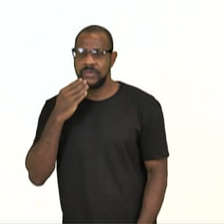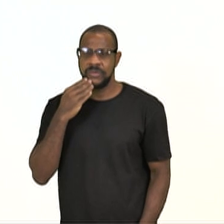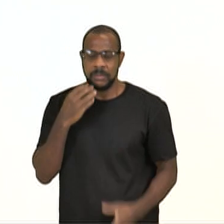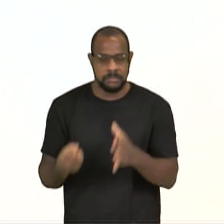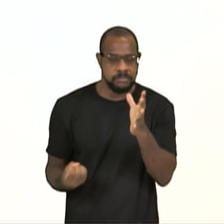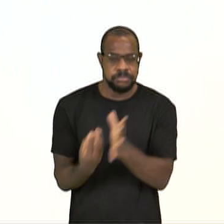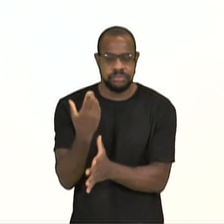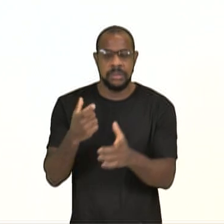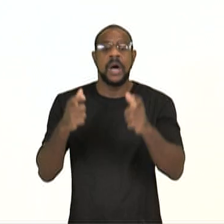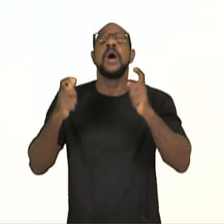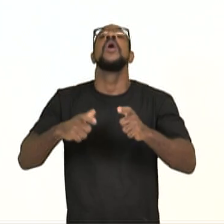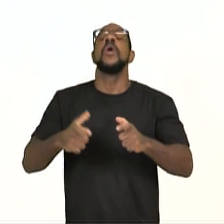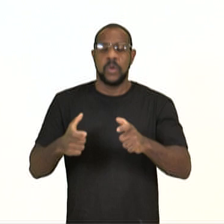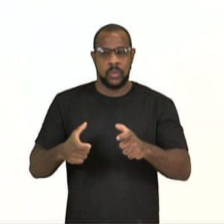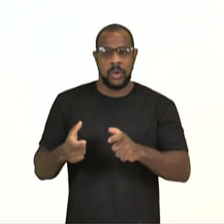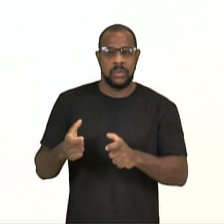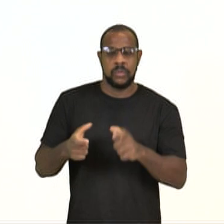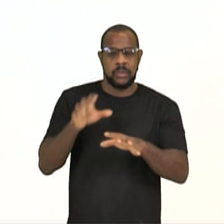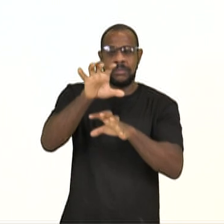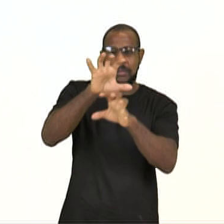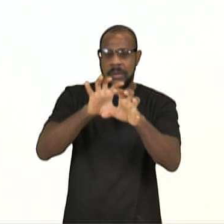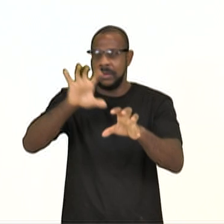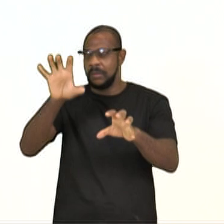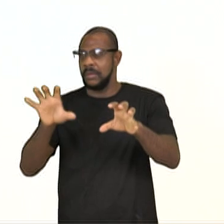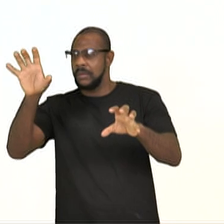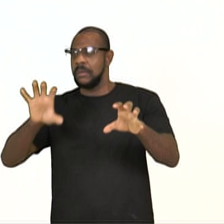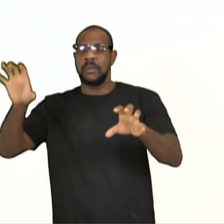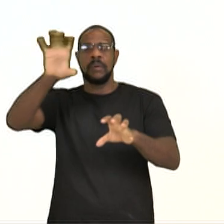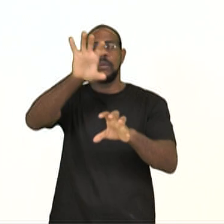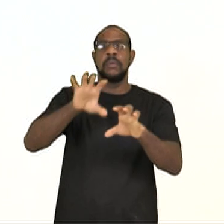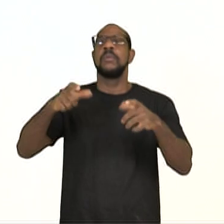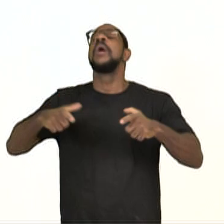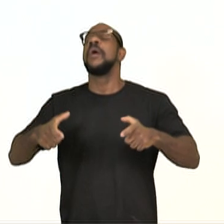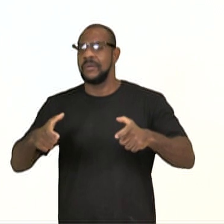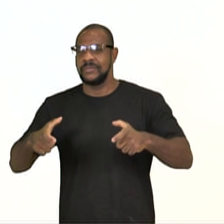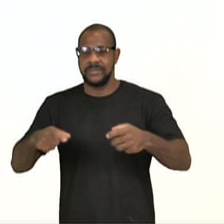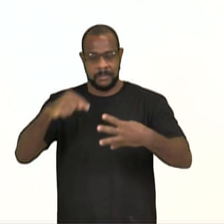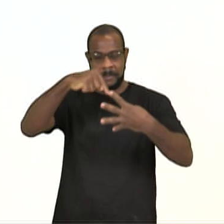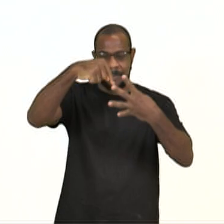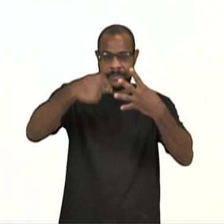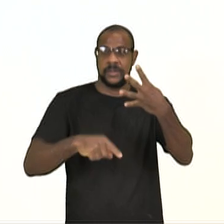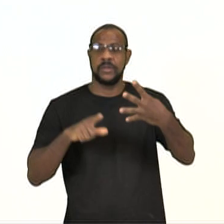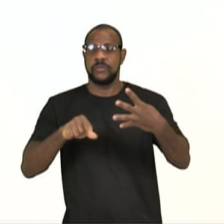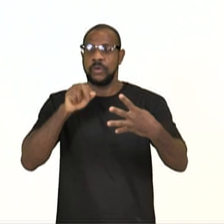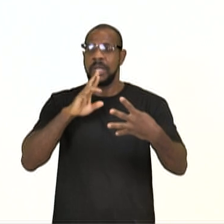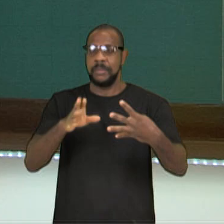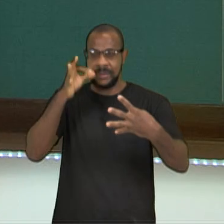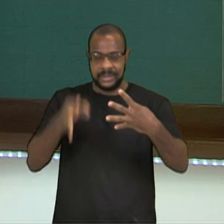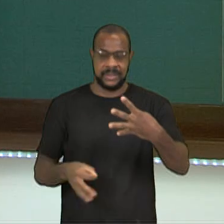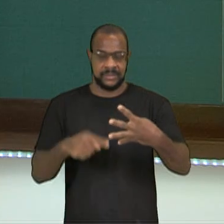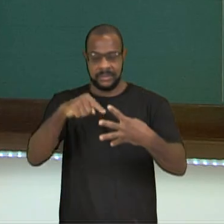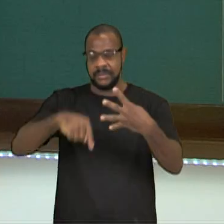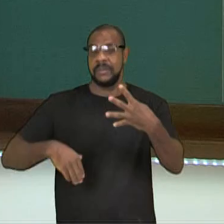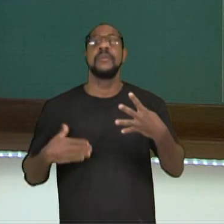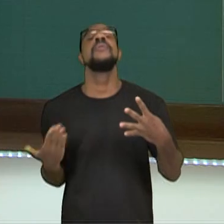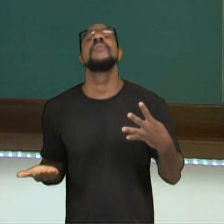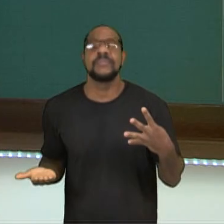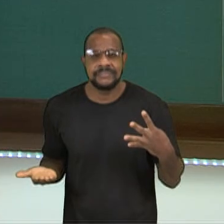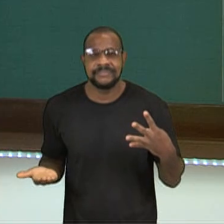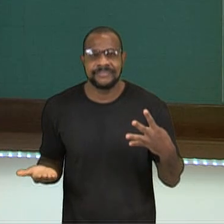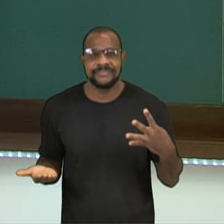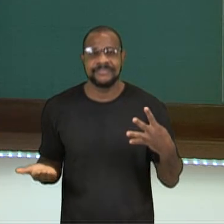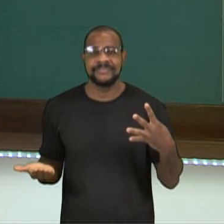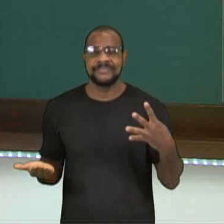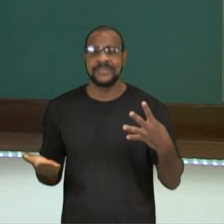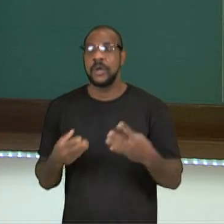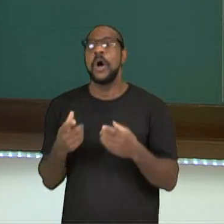continente? Letra A, África. B, Europa. C, Ásia. Ou letra D, América. Vamos ver quem prestou atenção na Lúcia, onde que